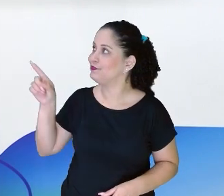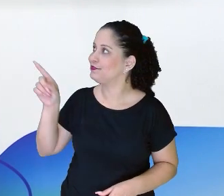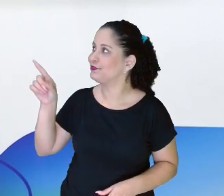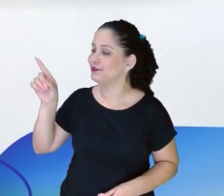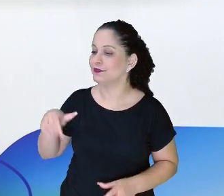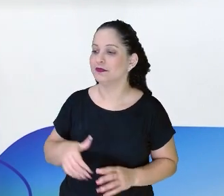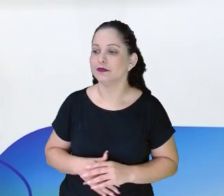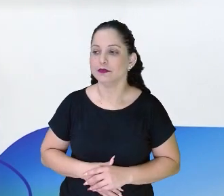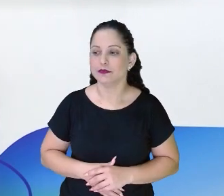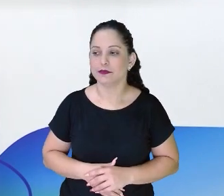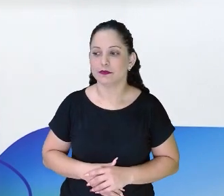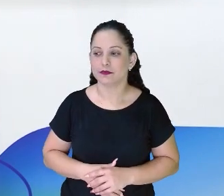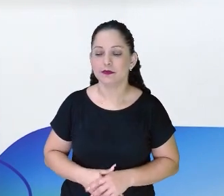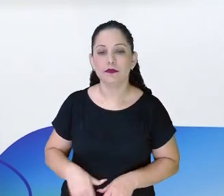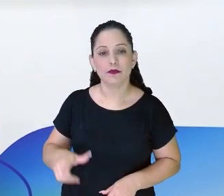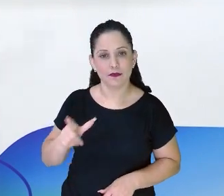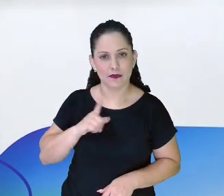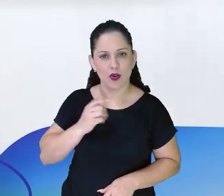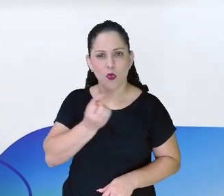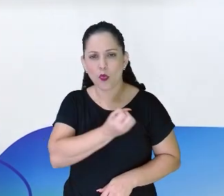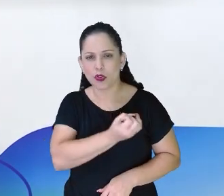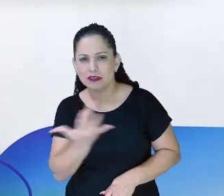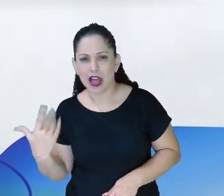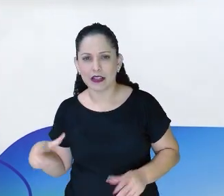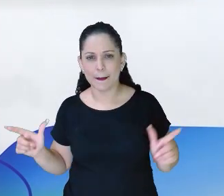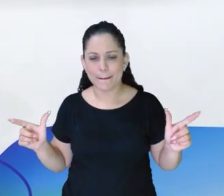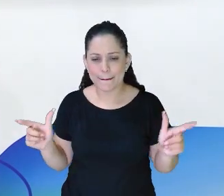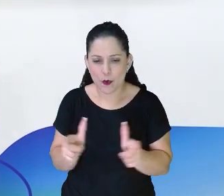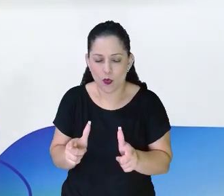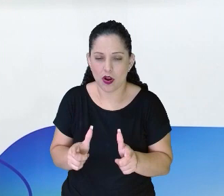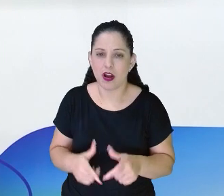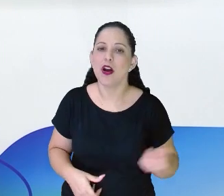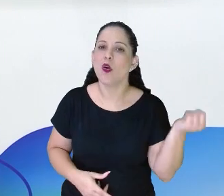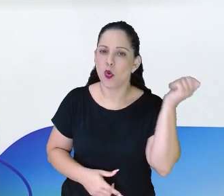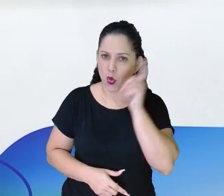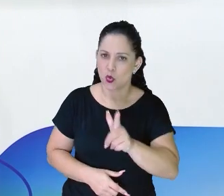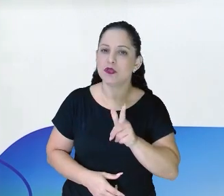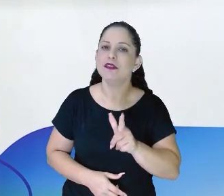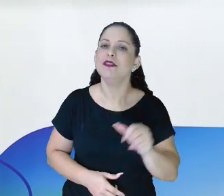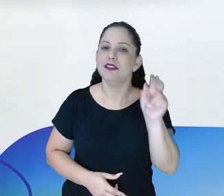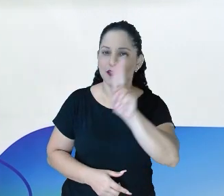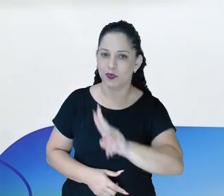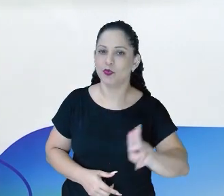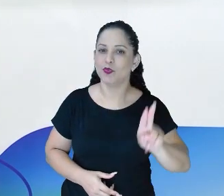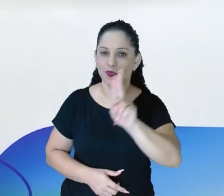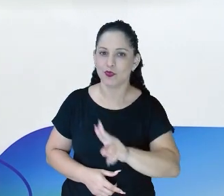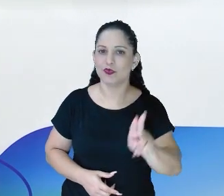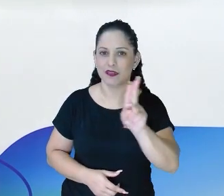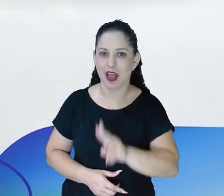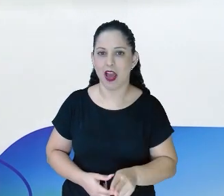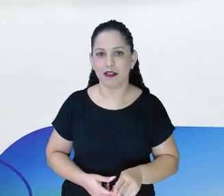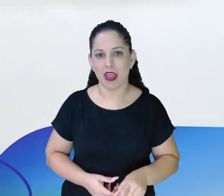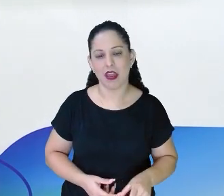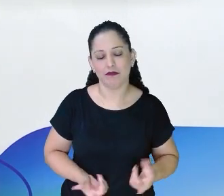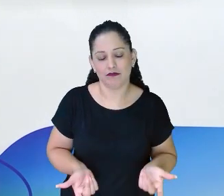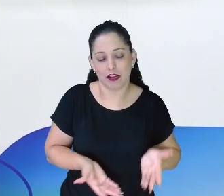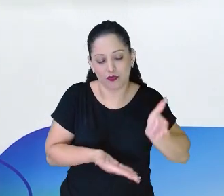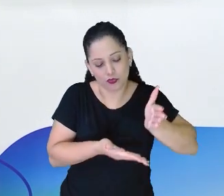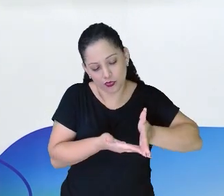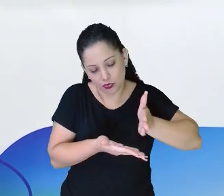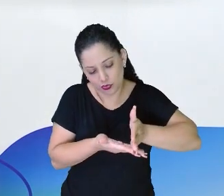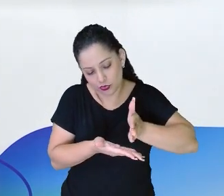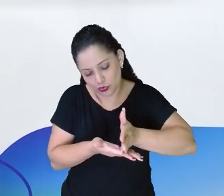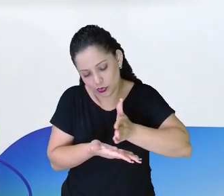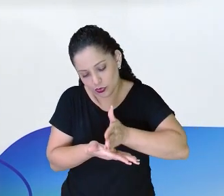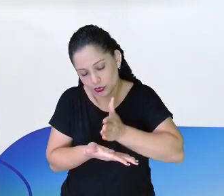Ó, na prática, quantidade pequena, eu vou conseguir tranquilamente fazer essa divisão. É como se eu